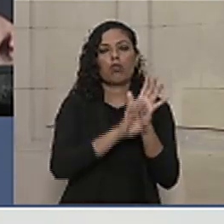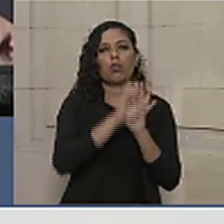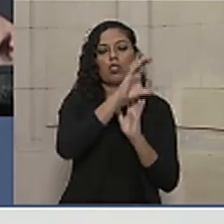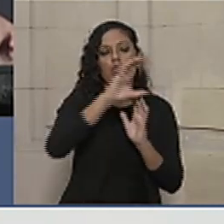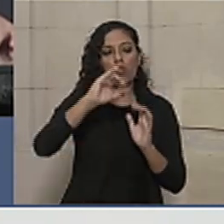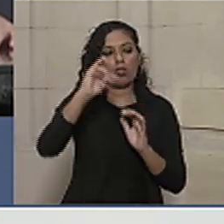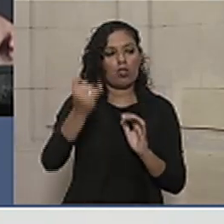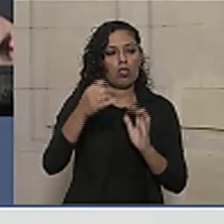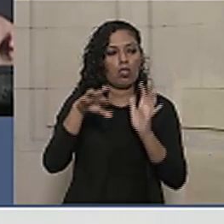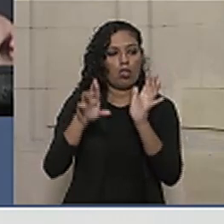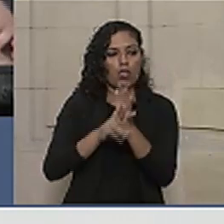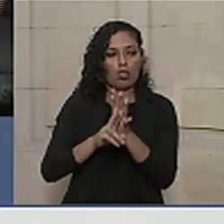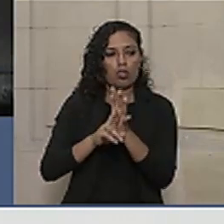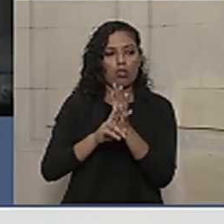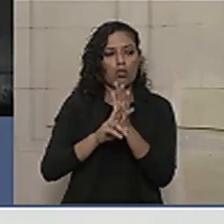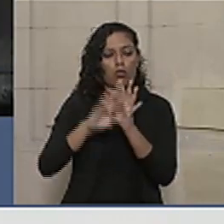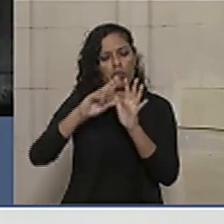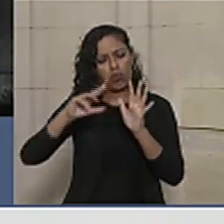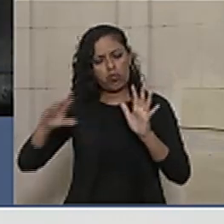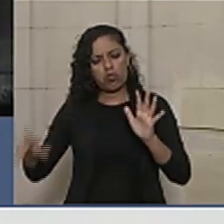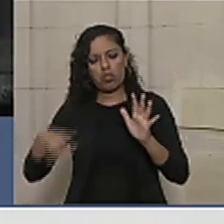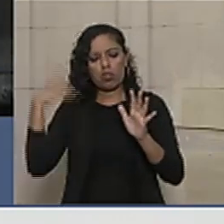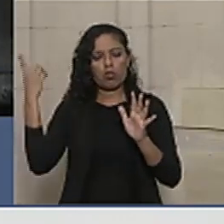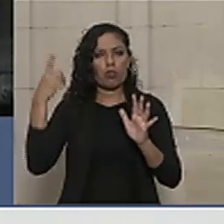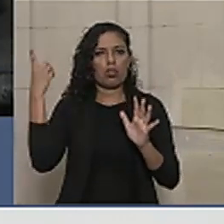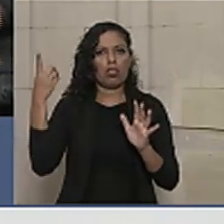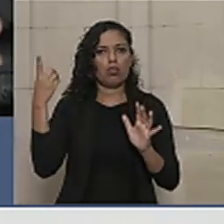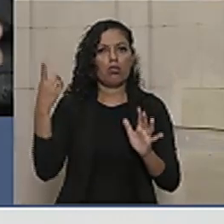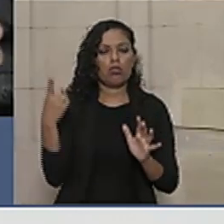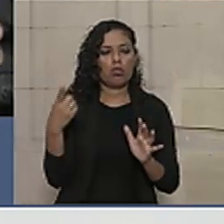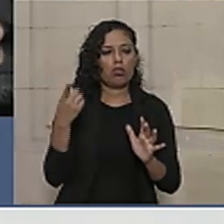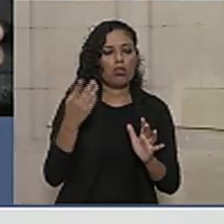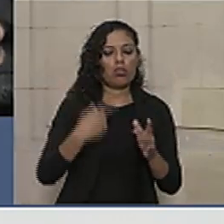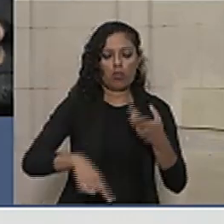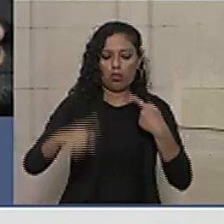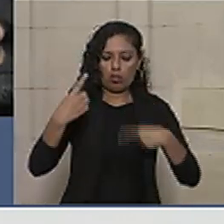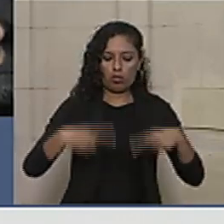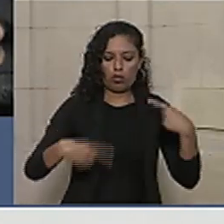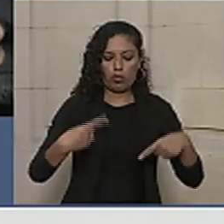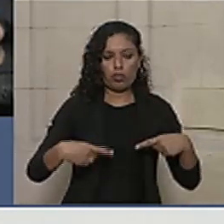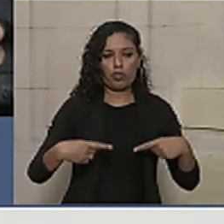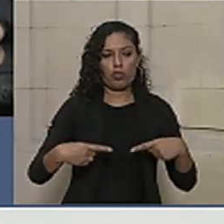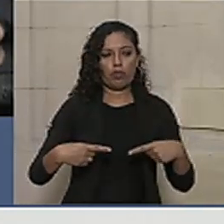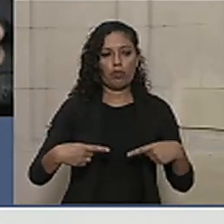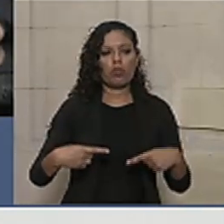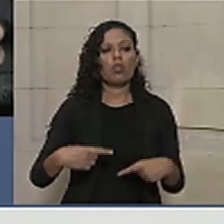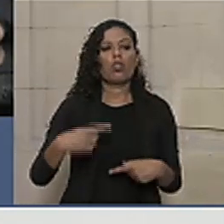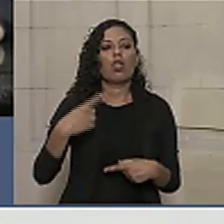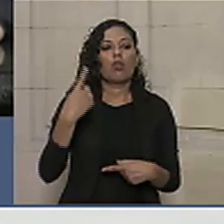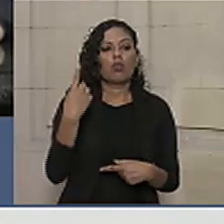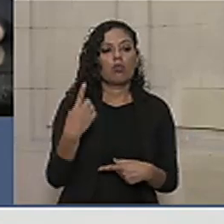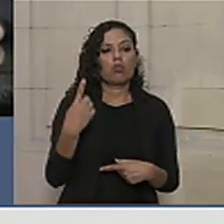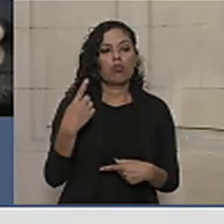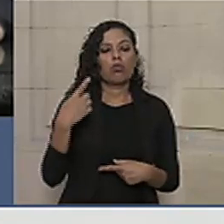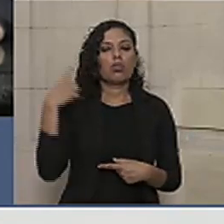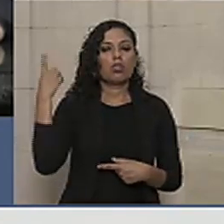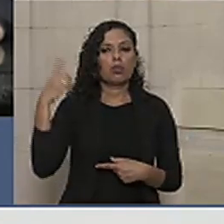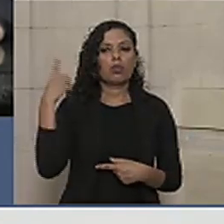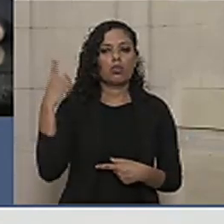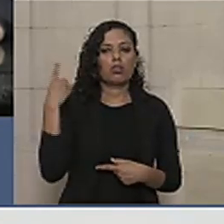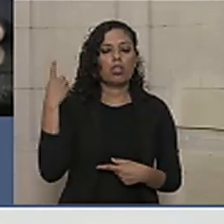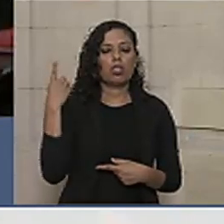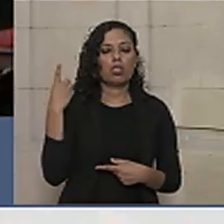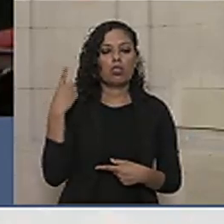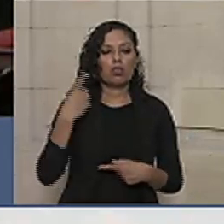Relatores Edson Albertassi, Thiago Mohamed, Eliomar Coelho e Vaguinho. Em discussão. Para discutir, presidente. Para discutir, deputado Alexandre